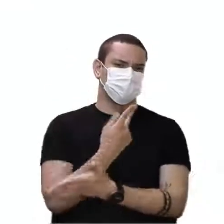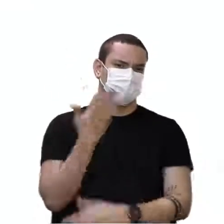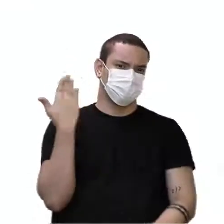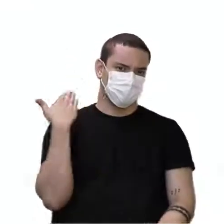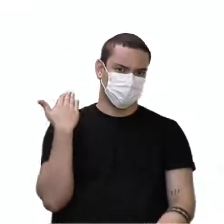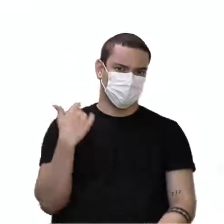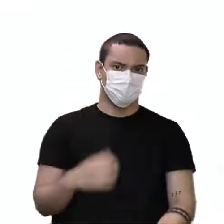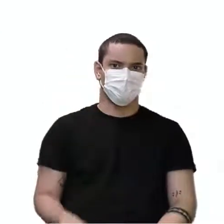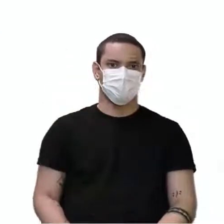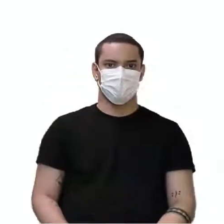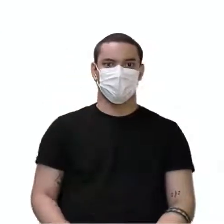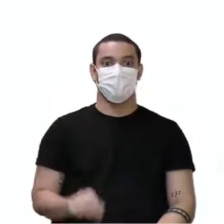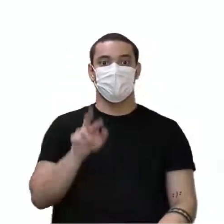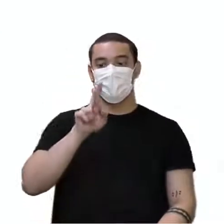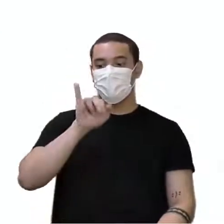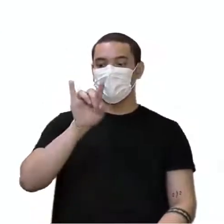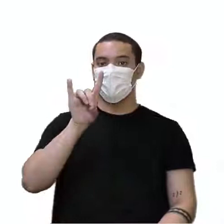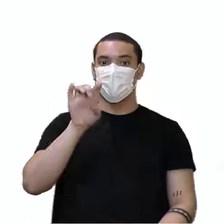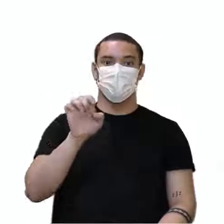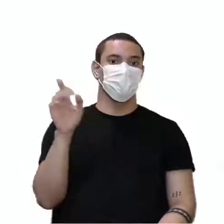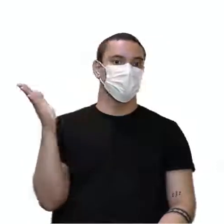para a próxima? Ride a